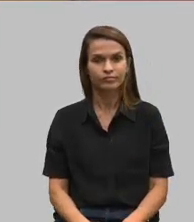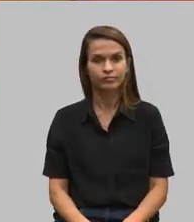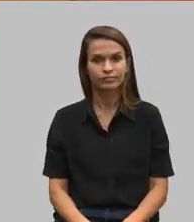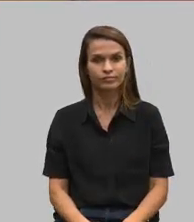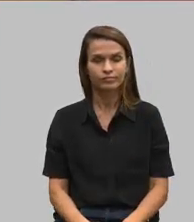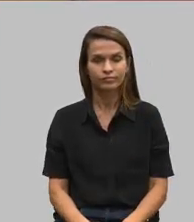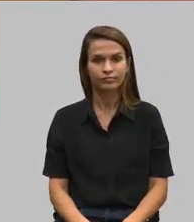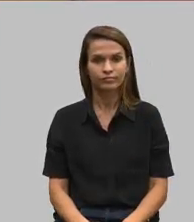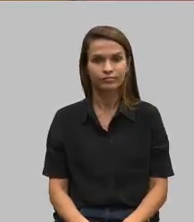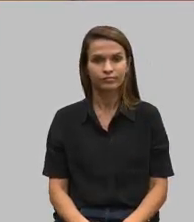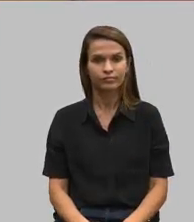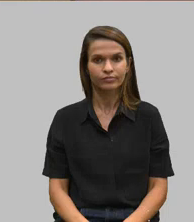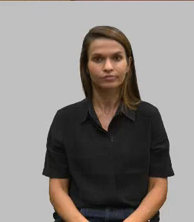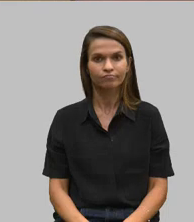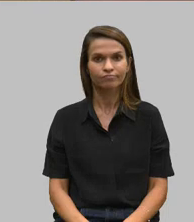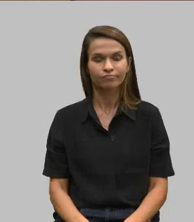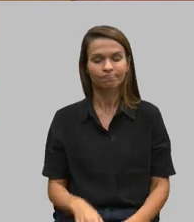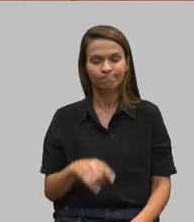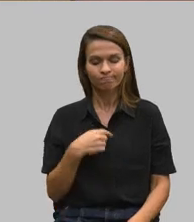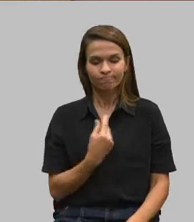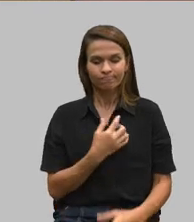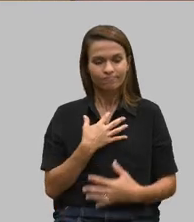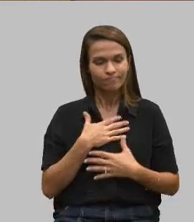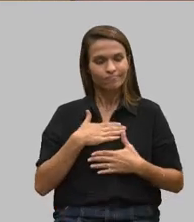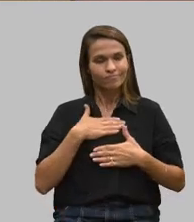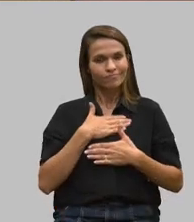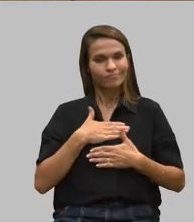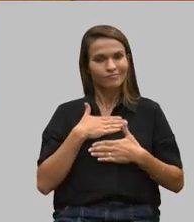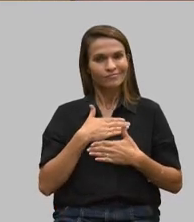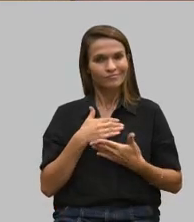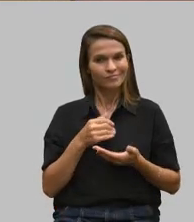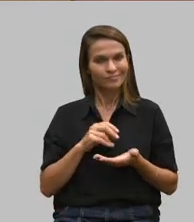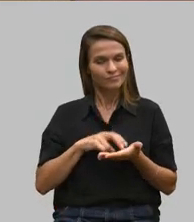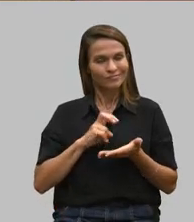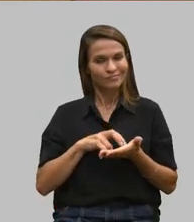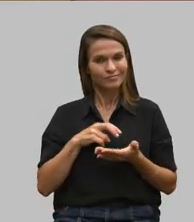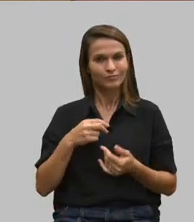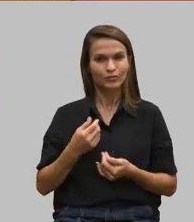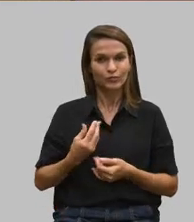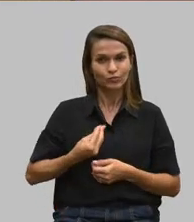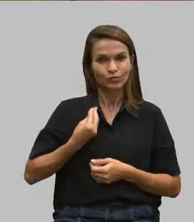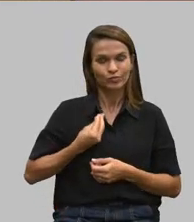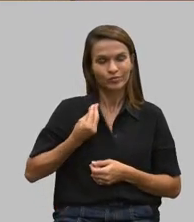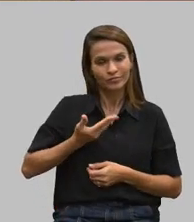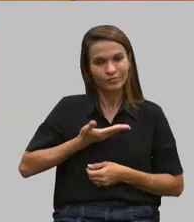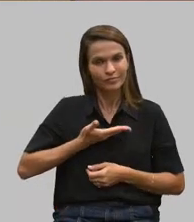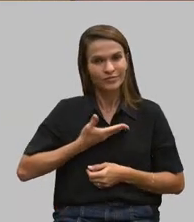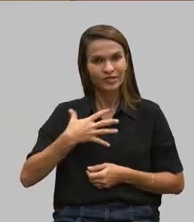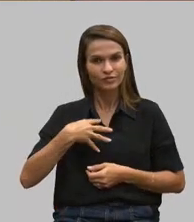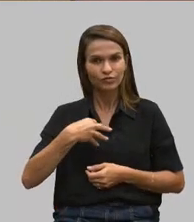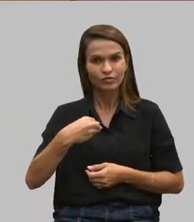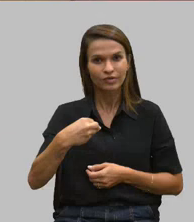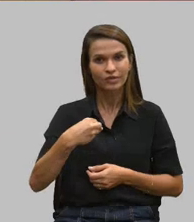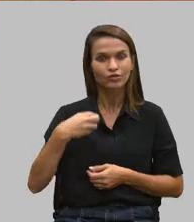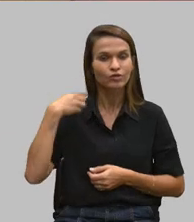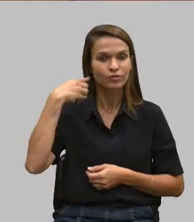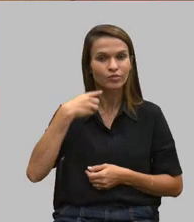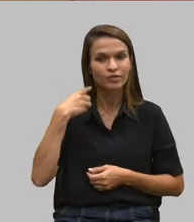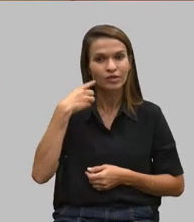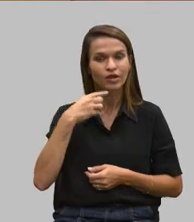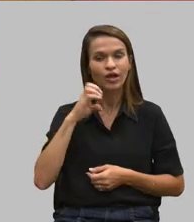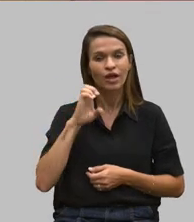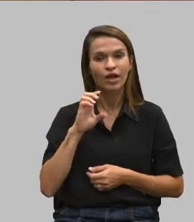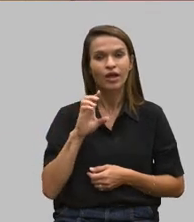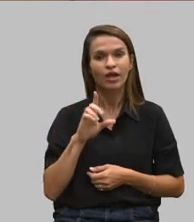gente ficamos bastante alegres aí com a participação dessa minha amiga filha do deputado Eros biondini um grande